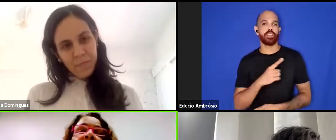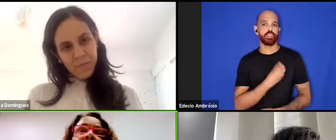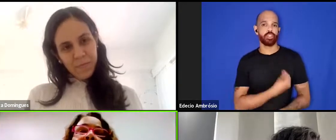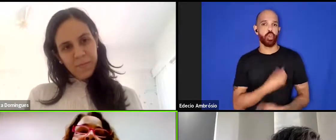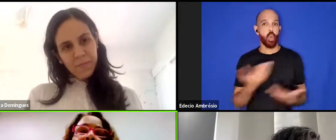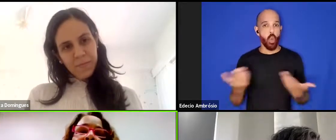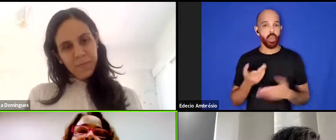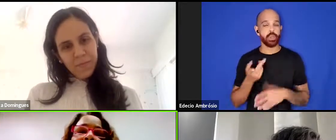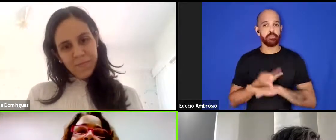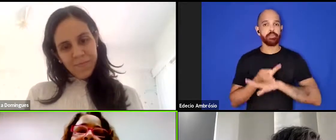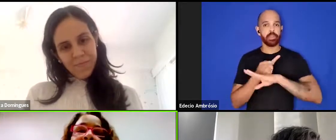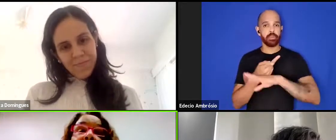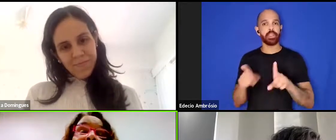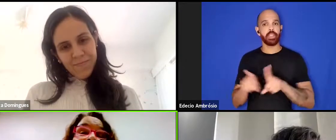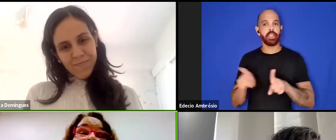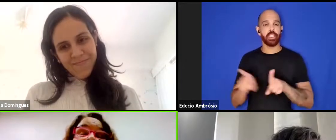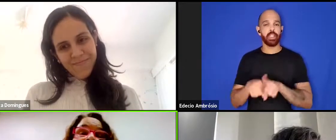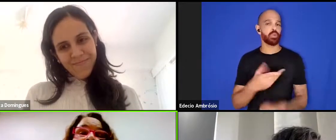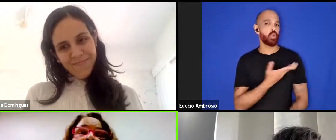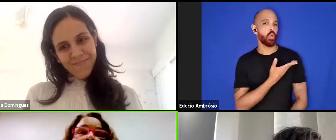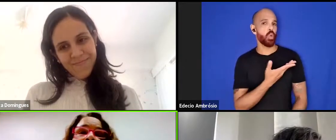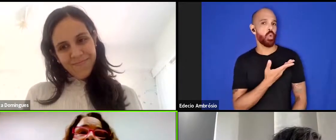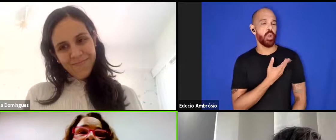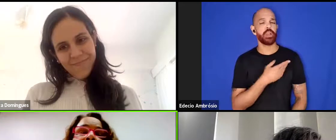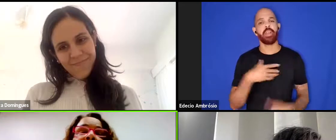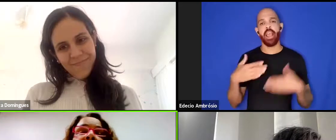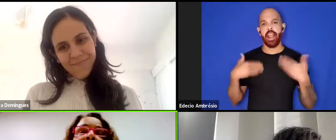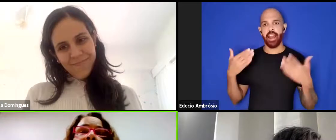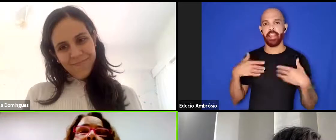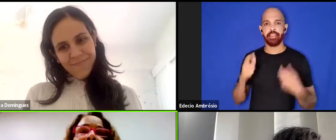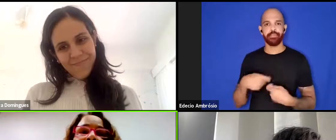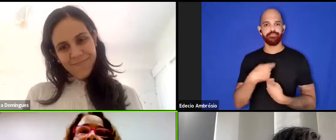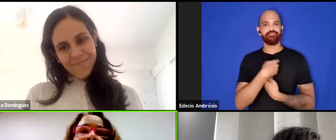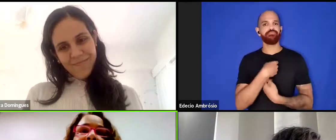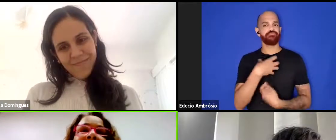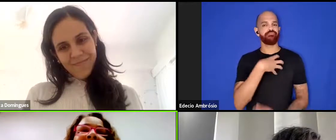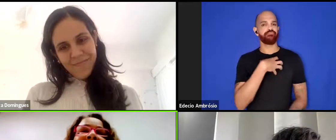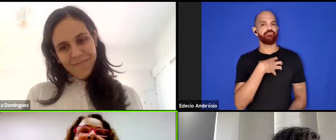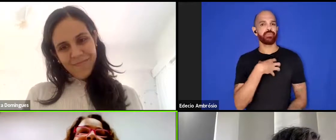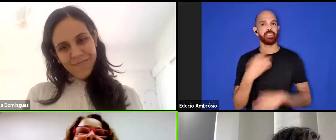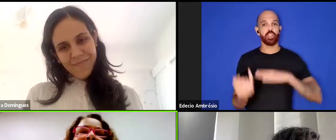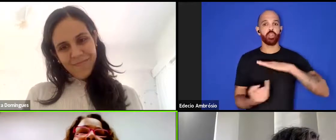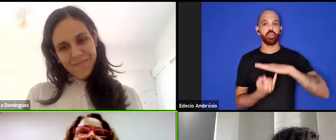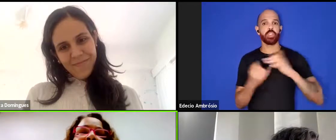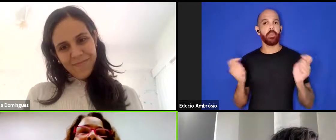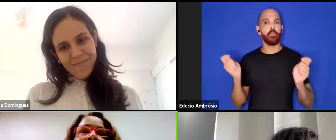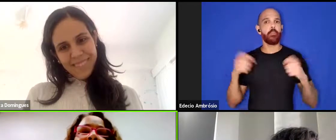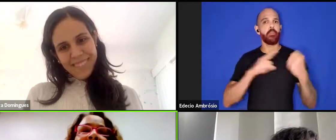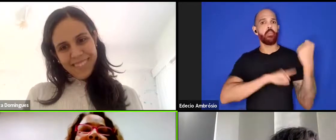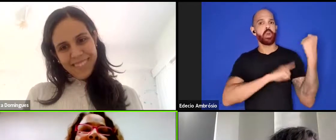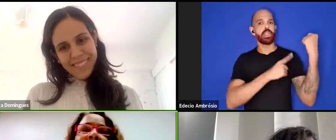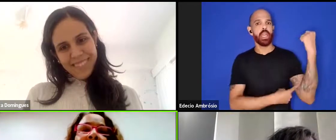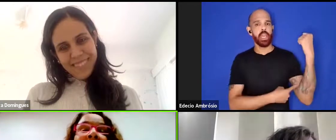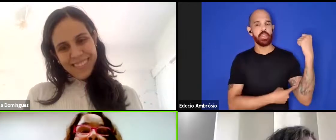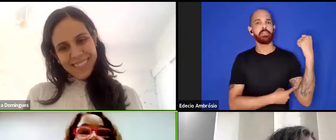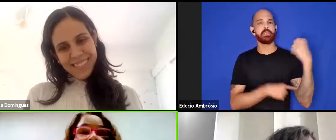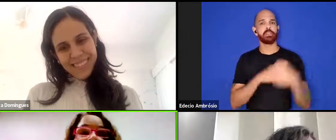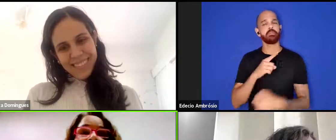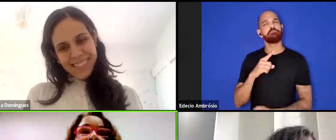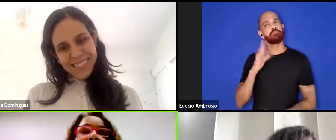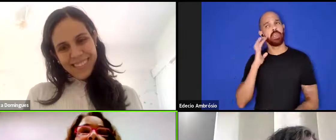premiados, assim como os nossos colegas, e é com muita alegria que eu vejo isso, né? Uma instituição potente, e eu acho que cabe